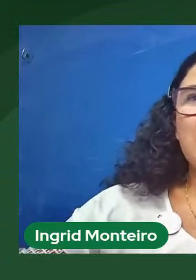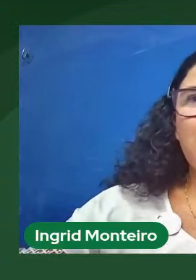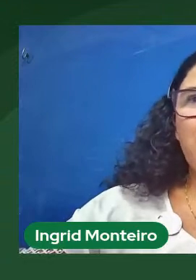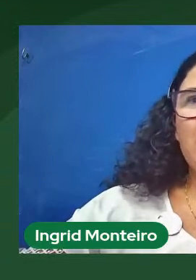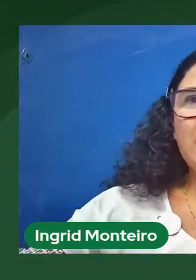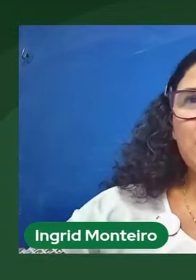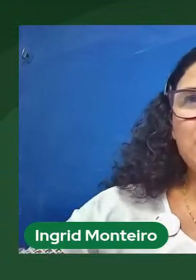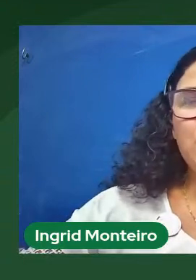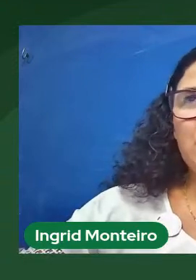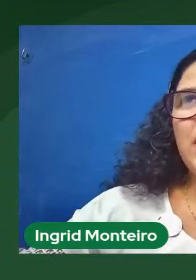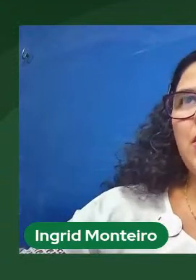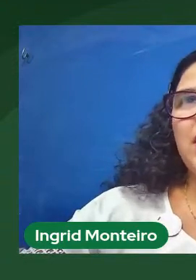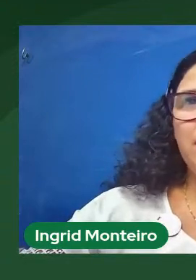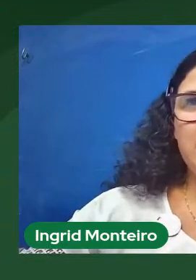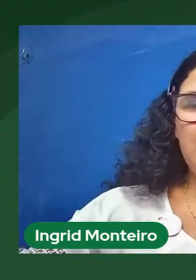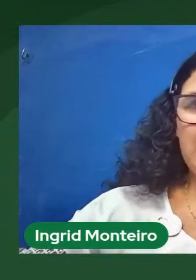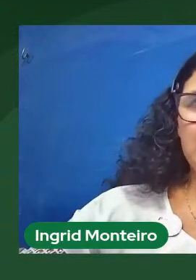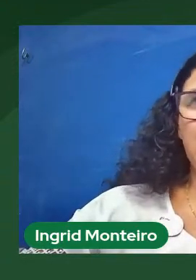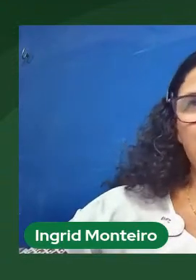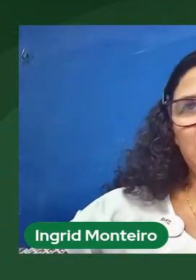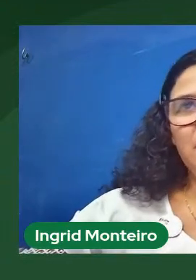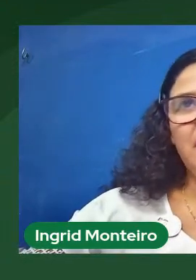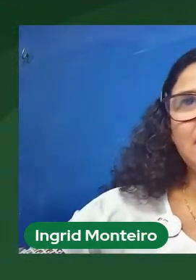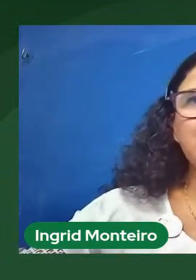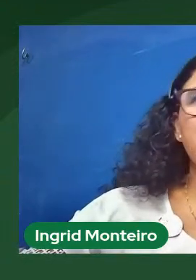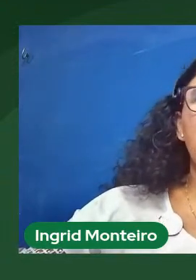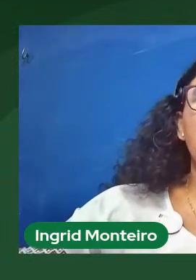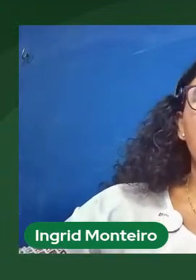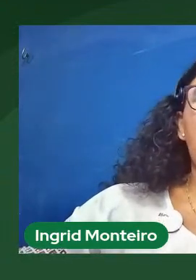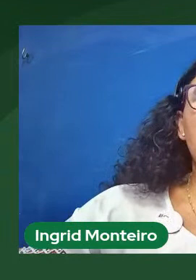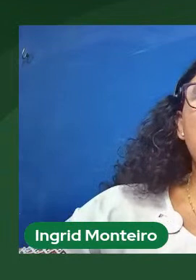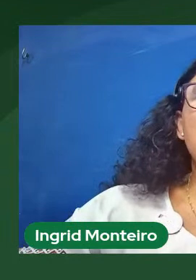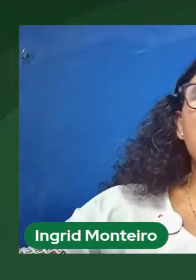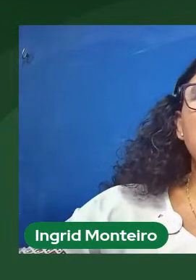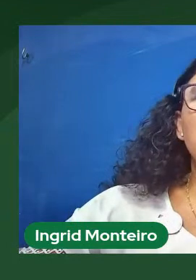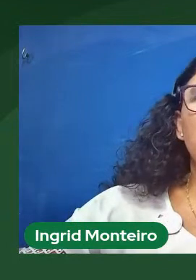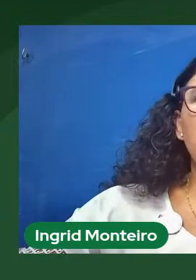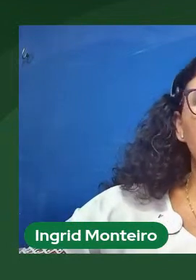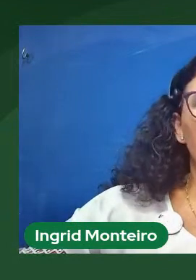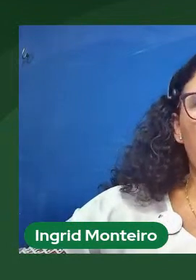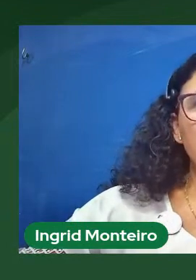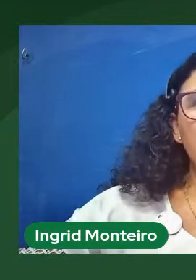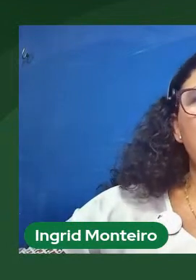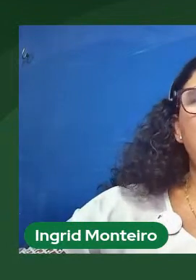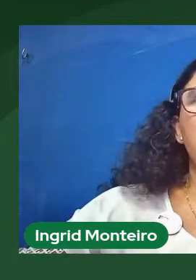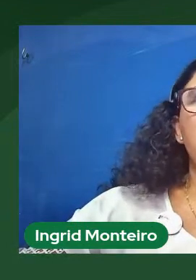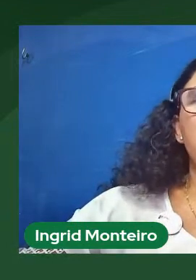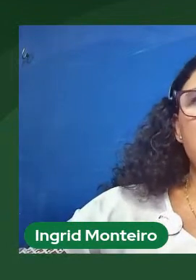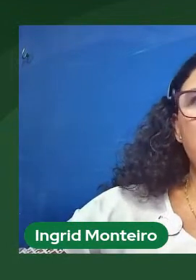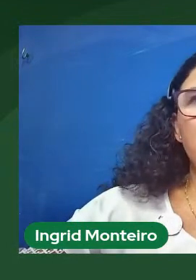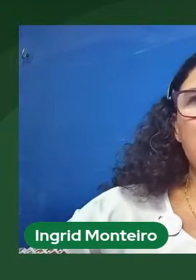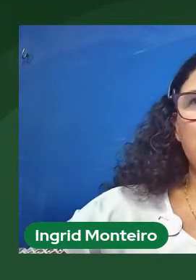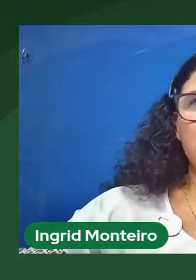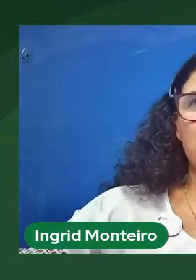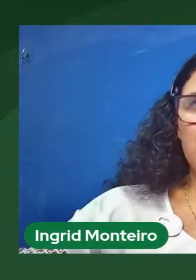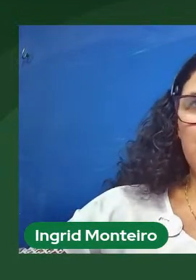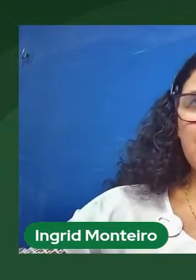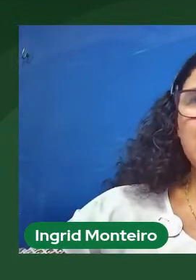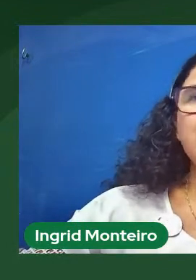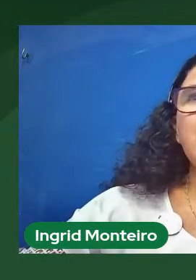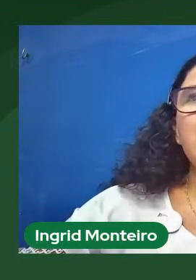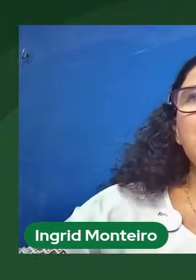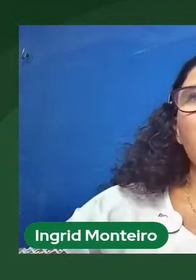passar a palavra, né, eu vou ler aqui um resuminho da biografia da Milene, para quem não conhece. A Milene ela é doutora em informática pela PUC-Rio,